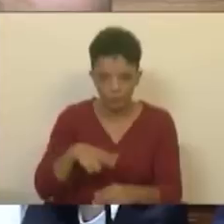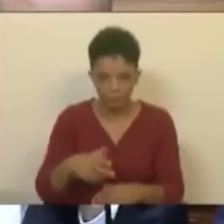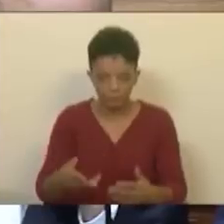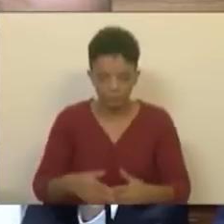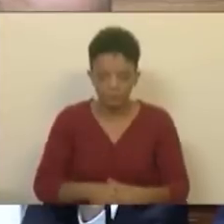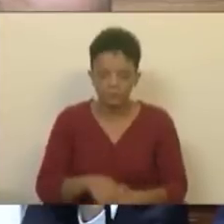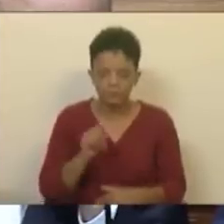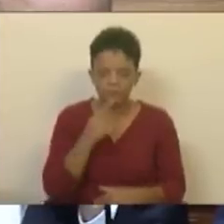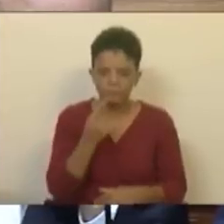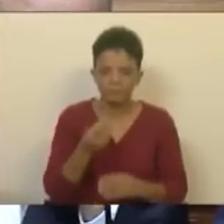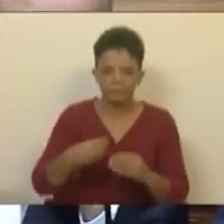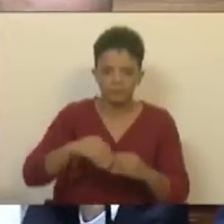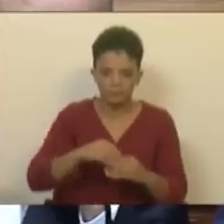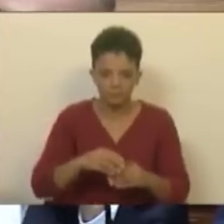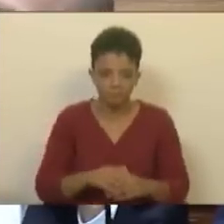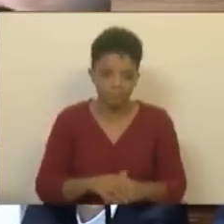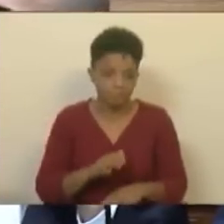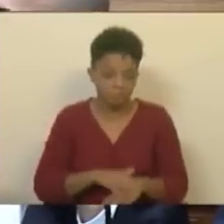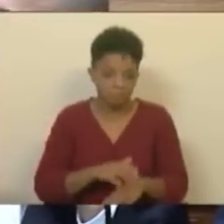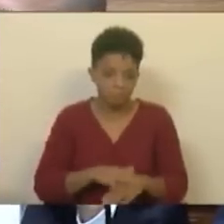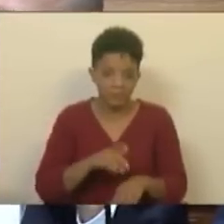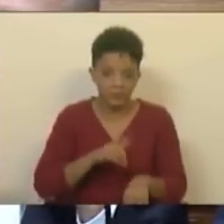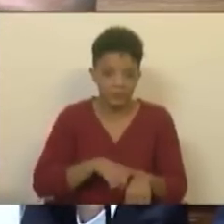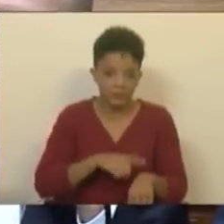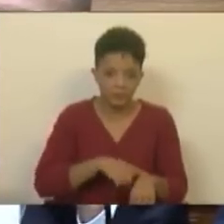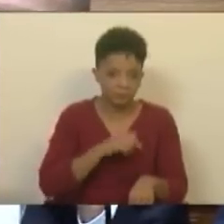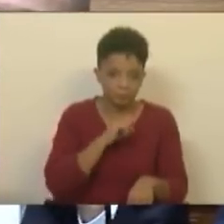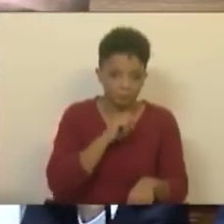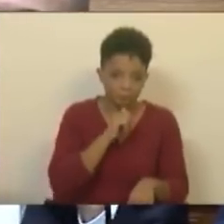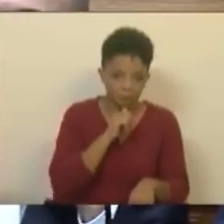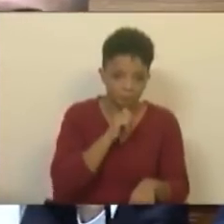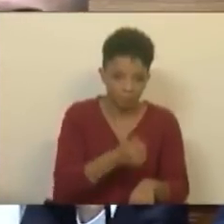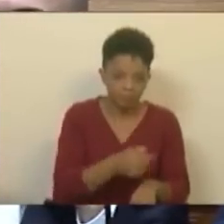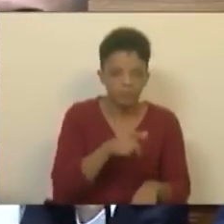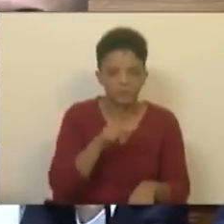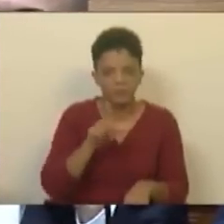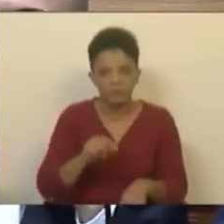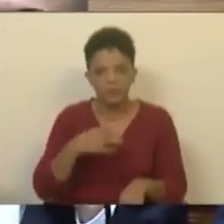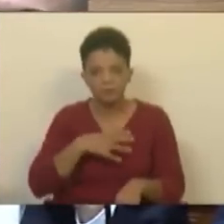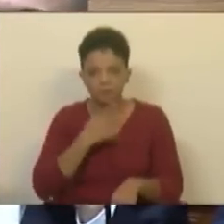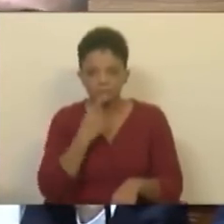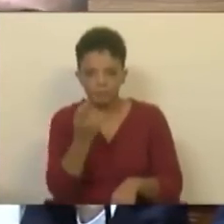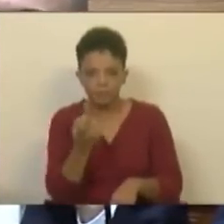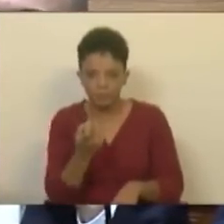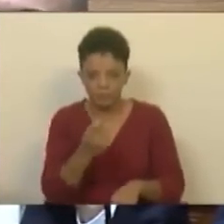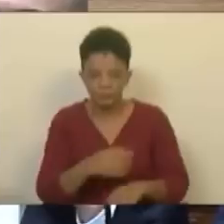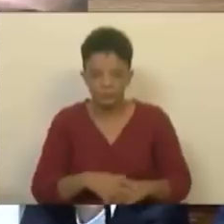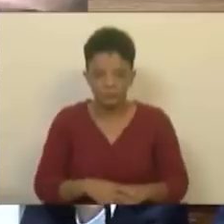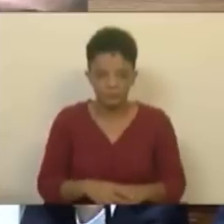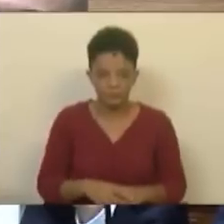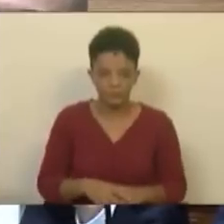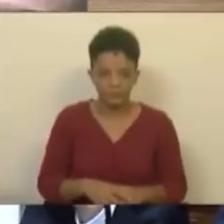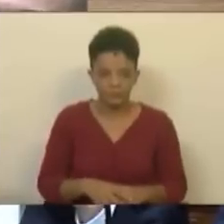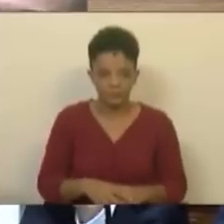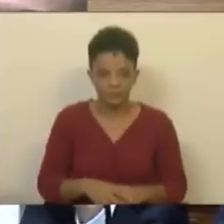mas pergunto-lhe mais já que não tem muito tempo ainda querer perguntar ainda o seguinte